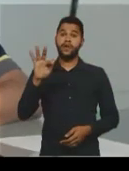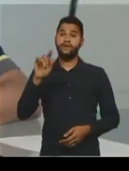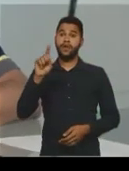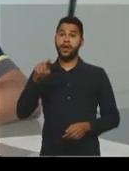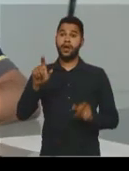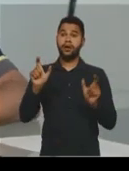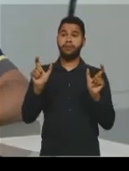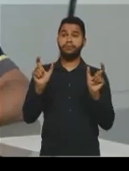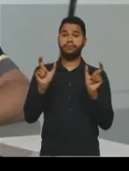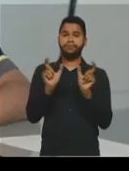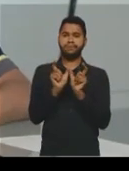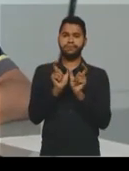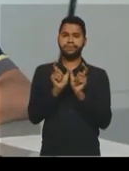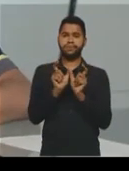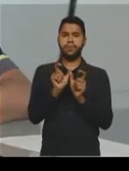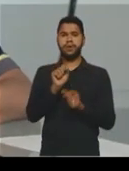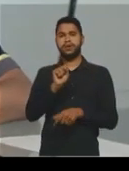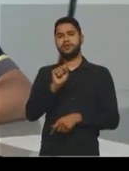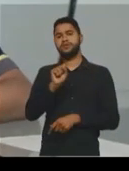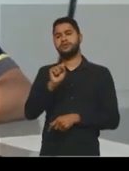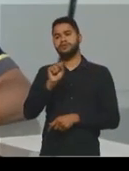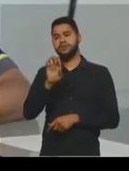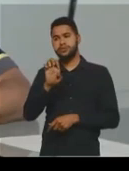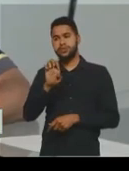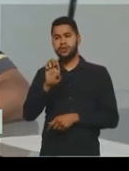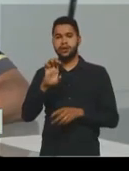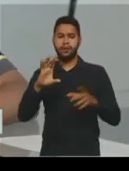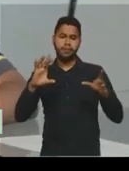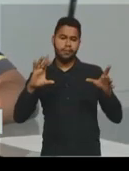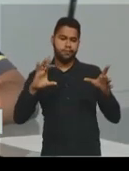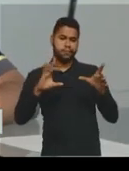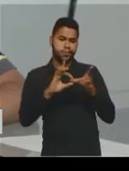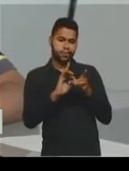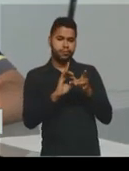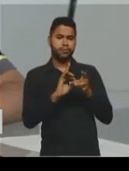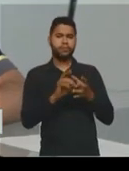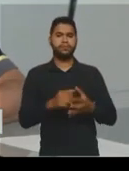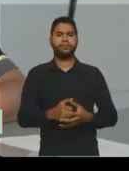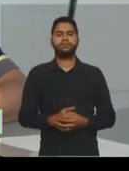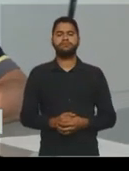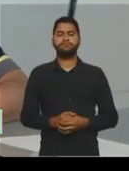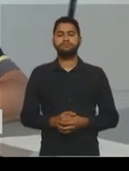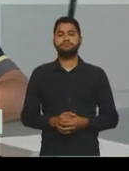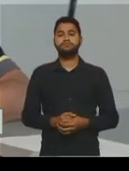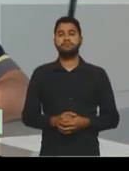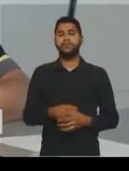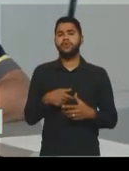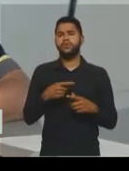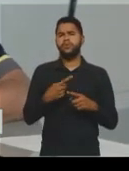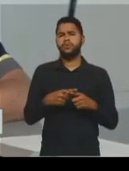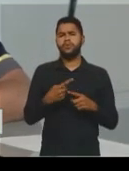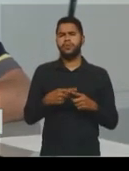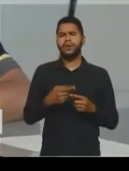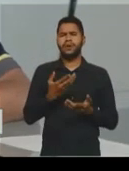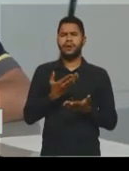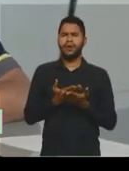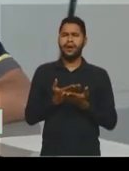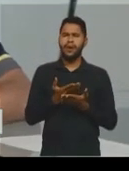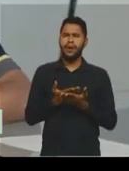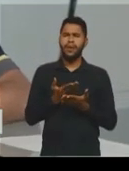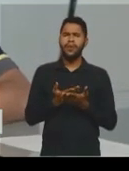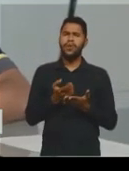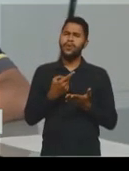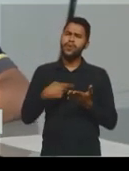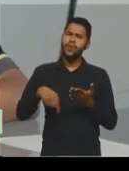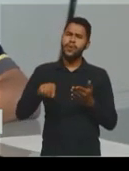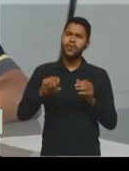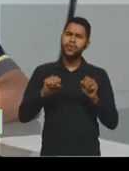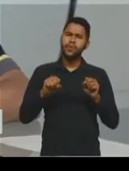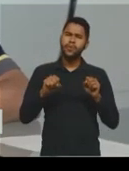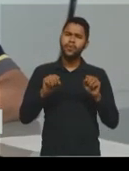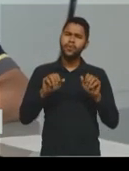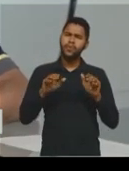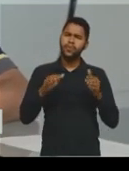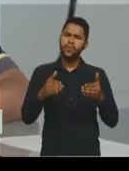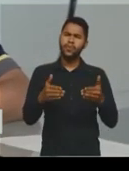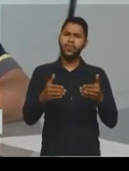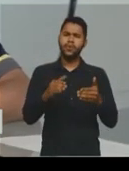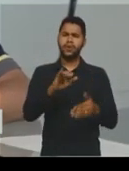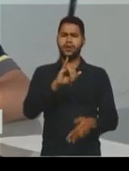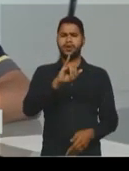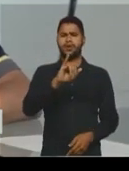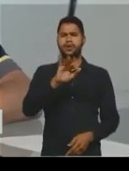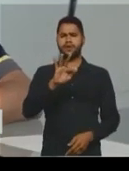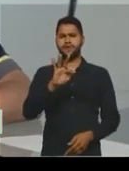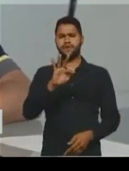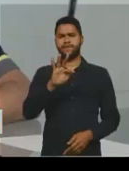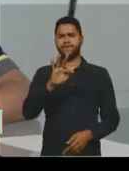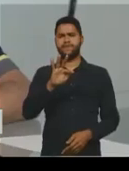É a conjunção se, que está para ligar termos mesmo. Isso aí é porque na nossa aula, a gente trabalhou um pouquinho do if